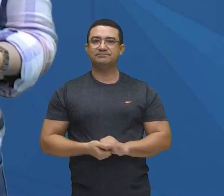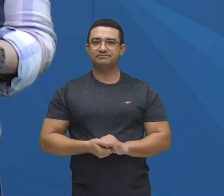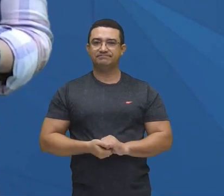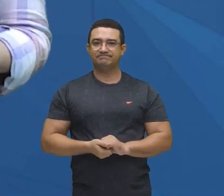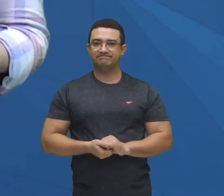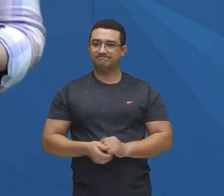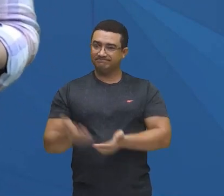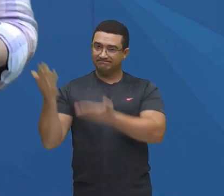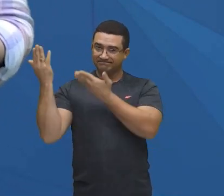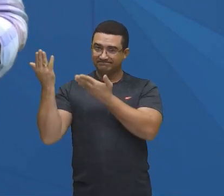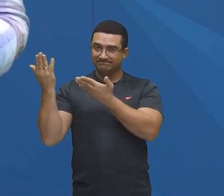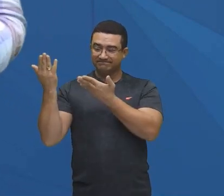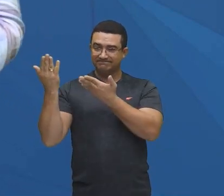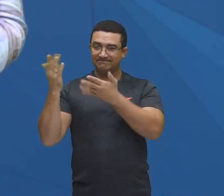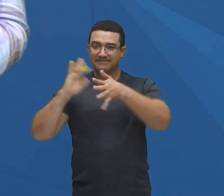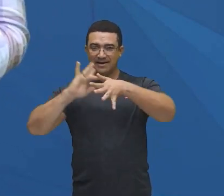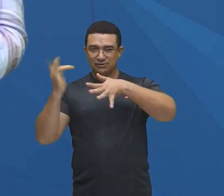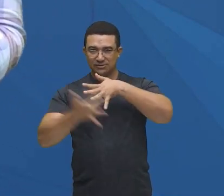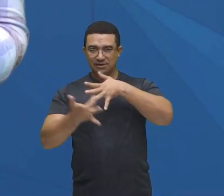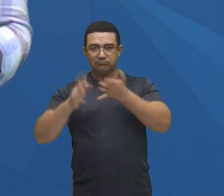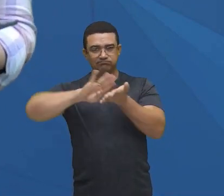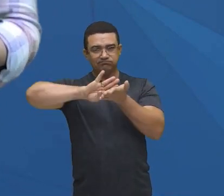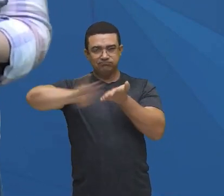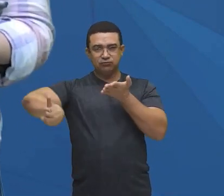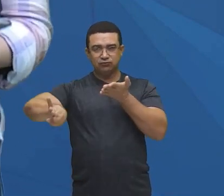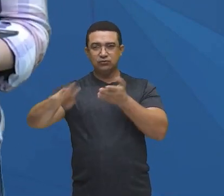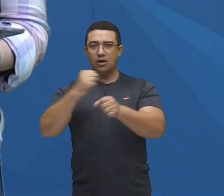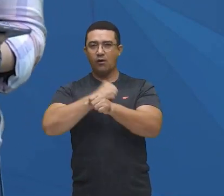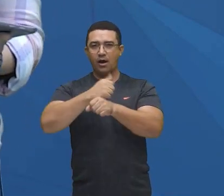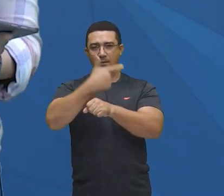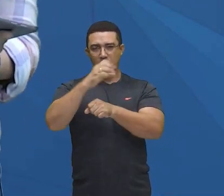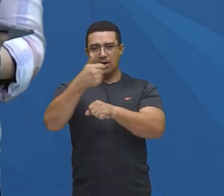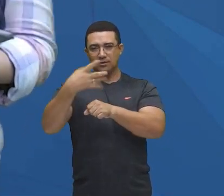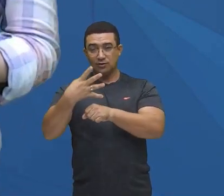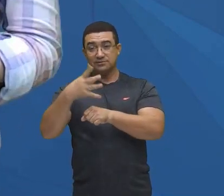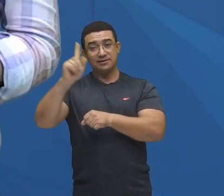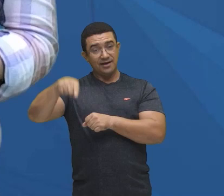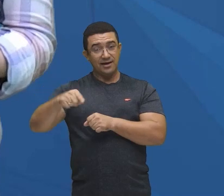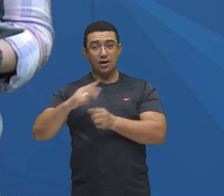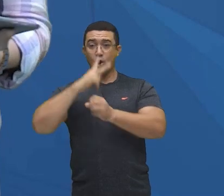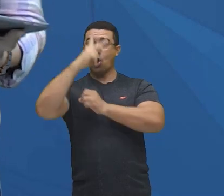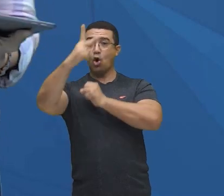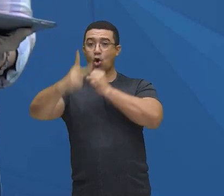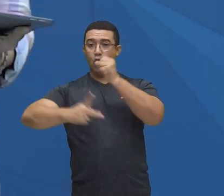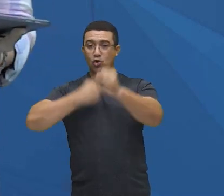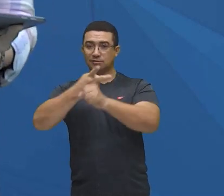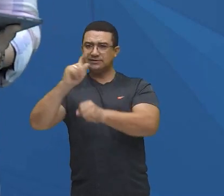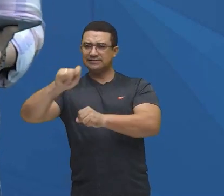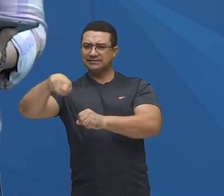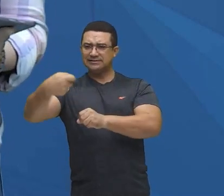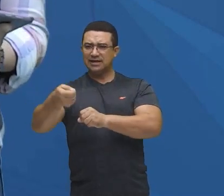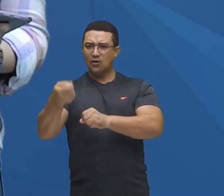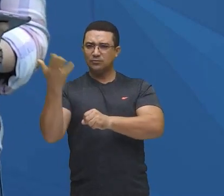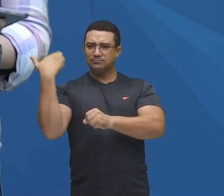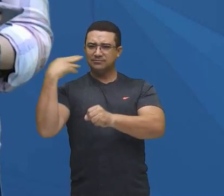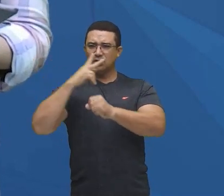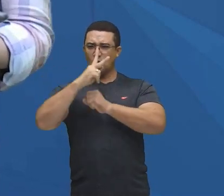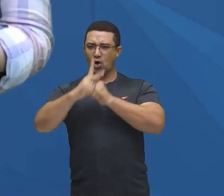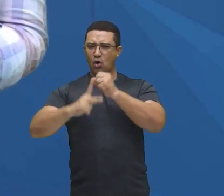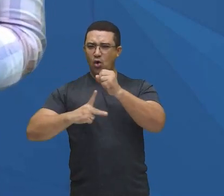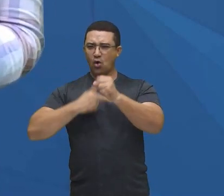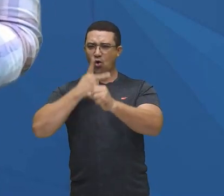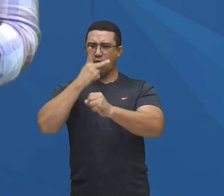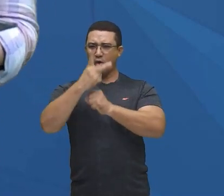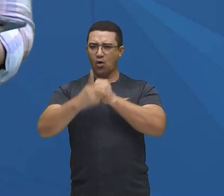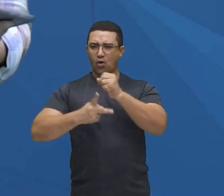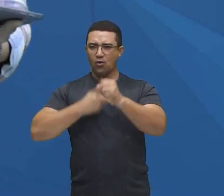A rede social que foi excluída, ou na verdade extinta, né? Deixou de existir, foi o Orkut, em 2014. Eu